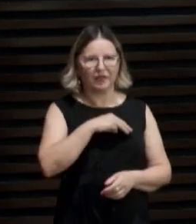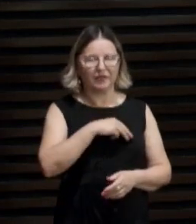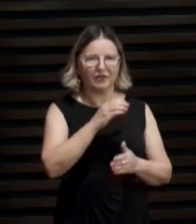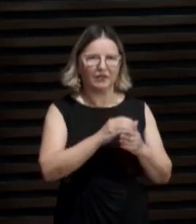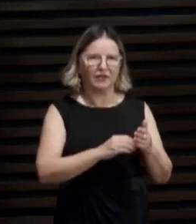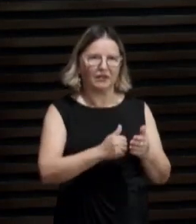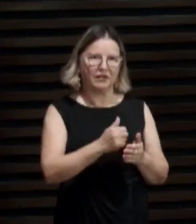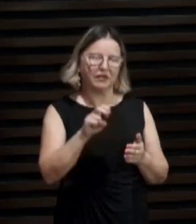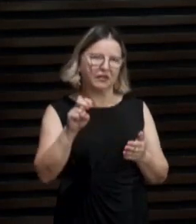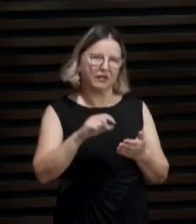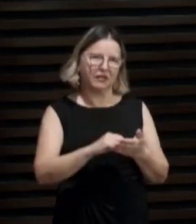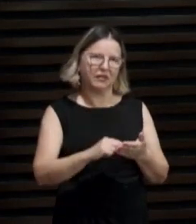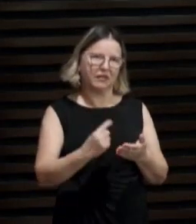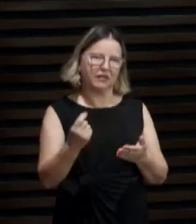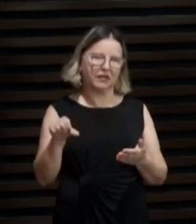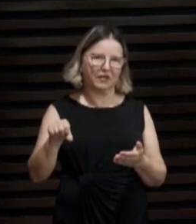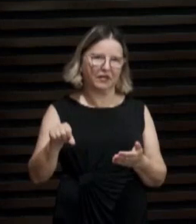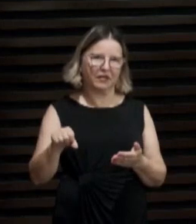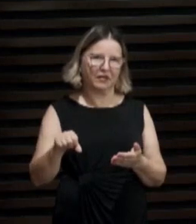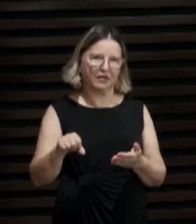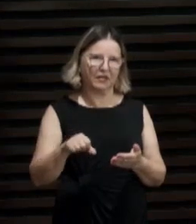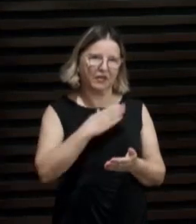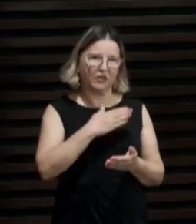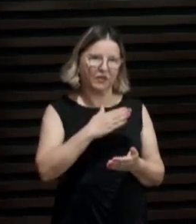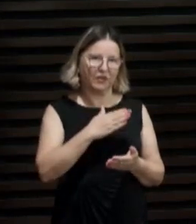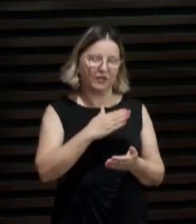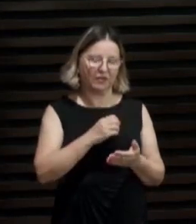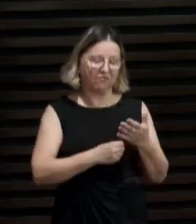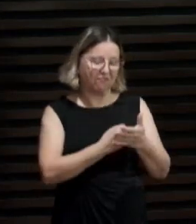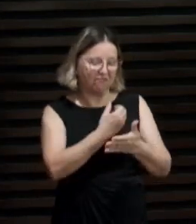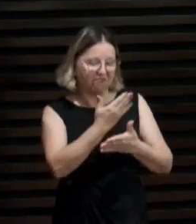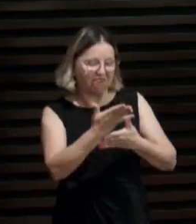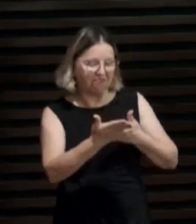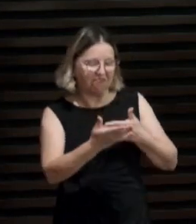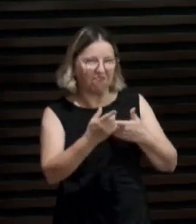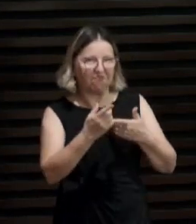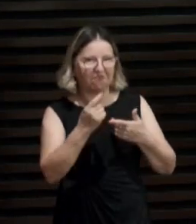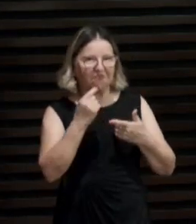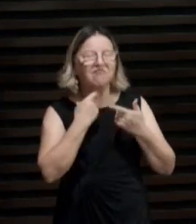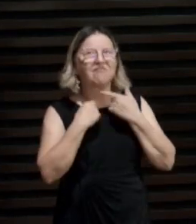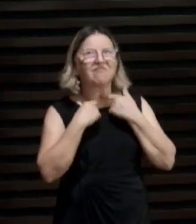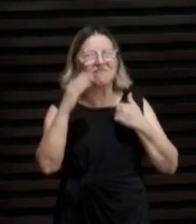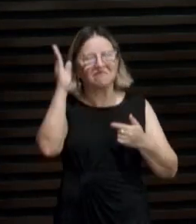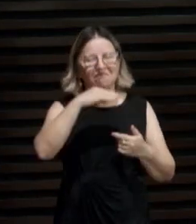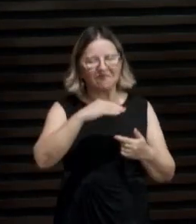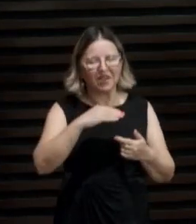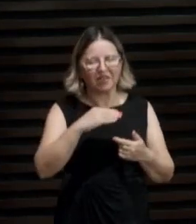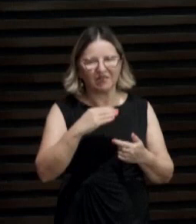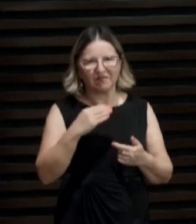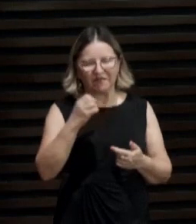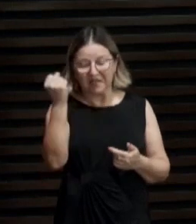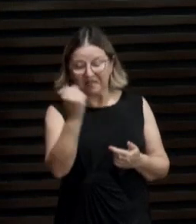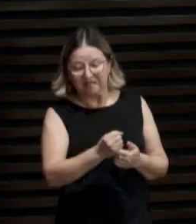15,19. Porque do coração procedem maus desígnios, homicídios, adultérios, prostituição,